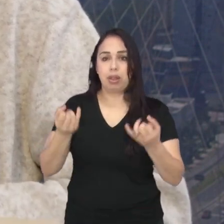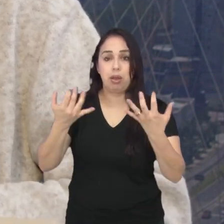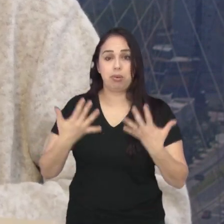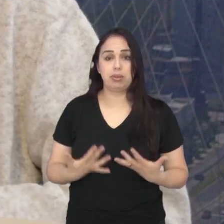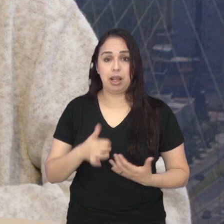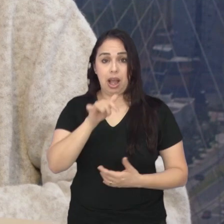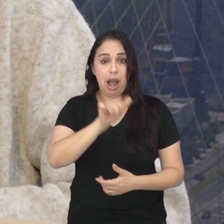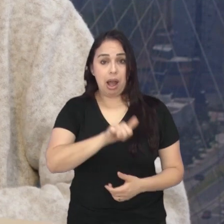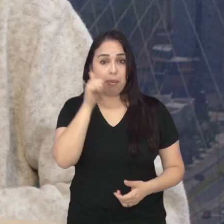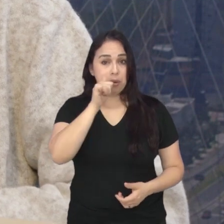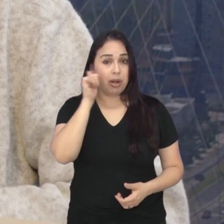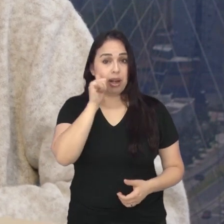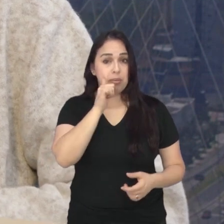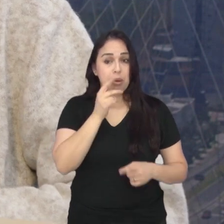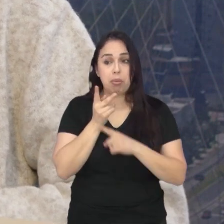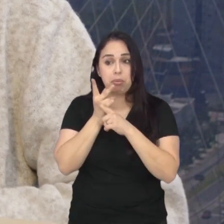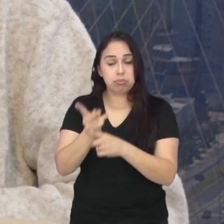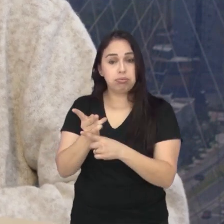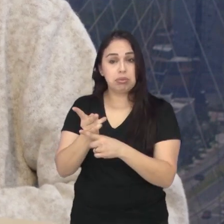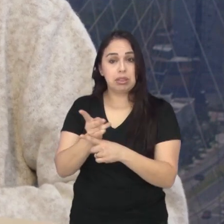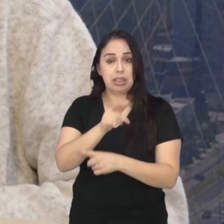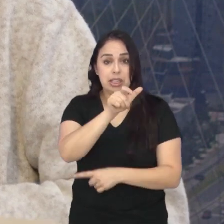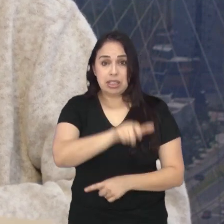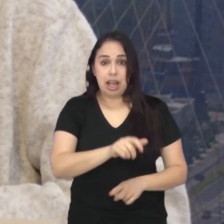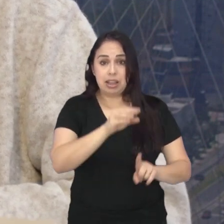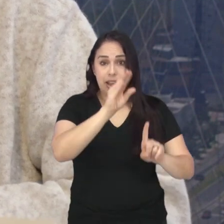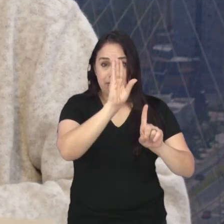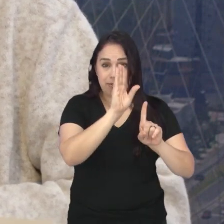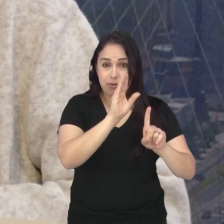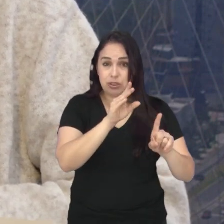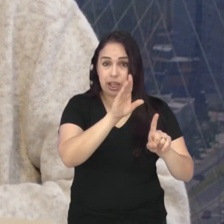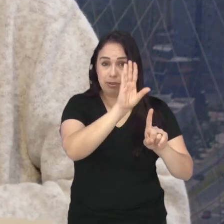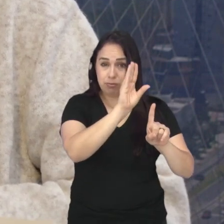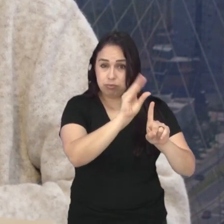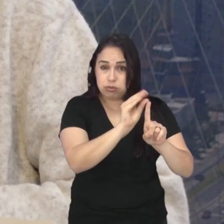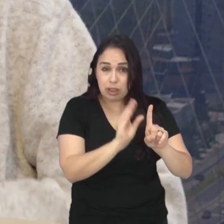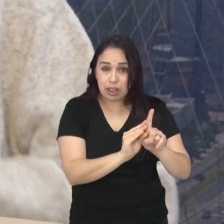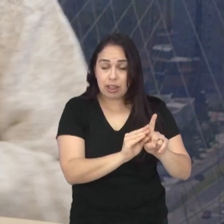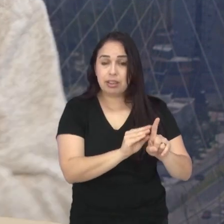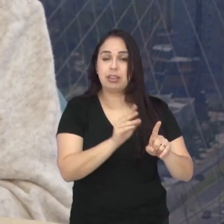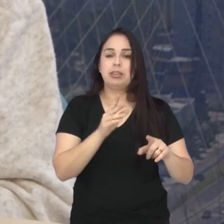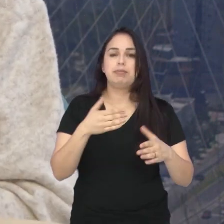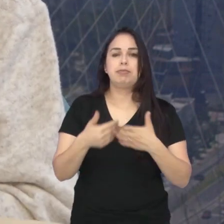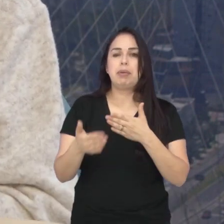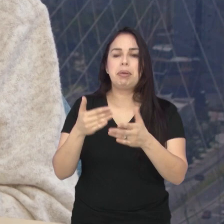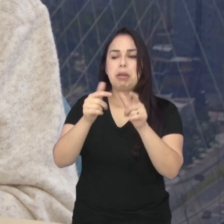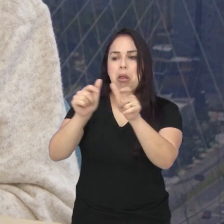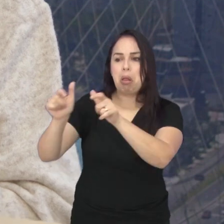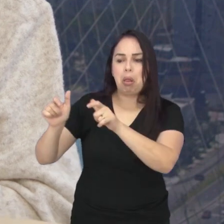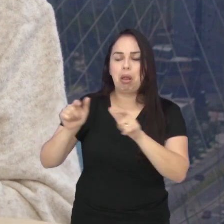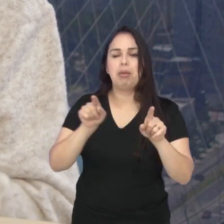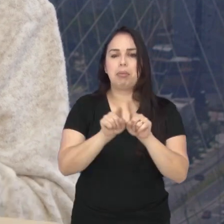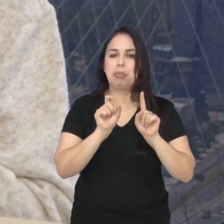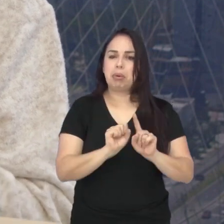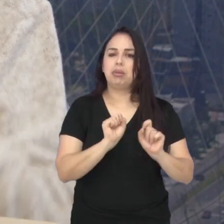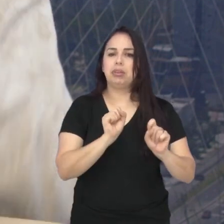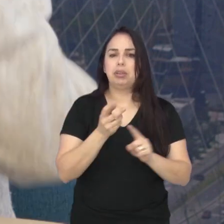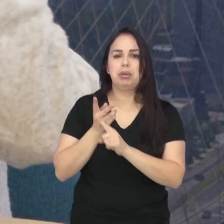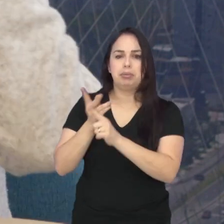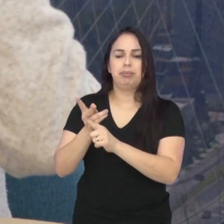A mulher, ela pode buscar diretamente a defensoria, a mulher que está em situação de violência doméstica, independente, porque